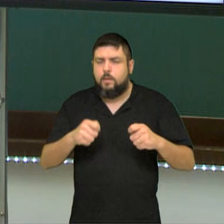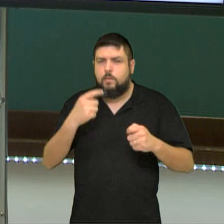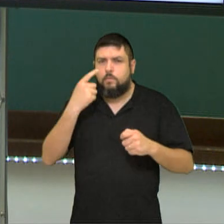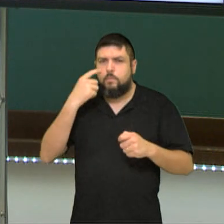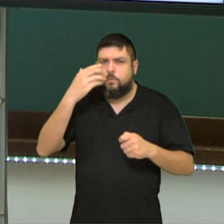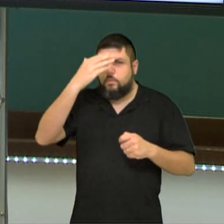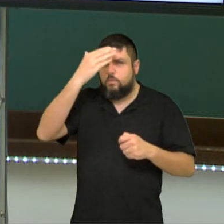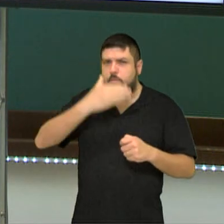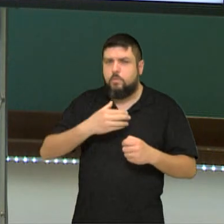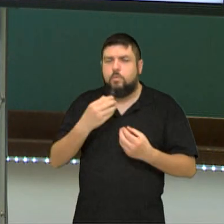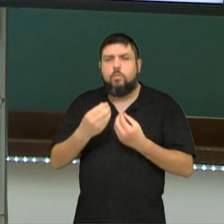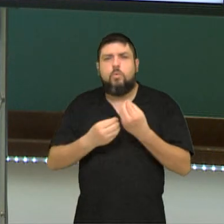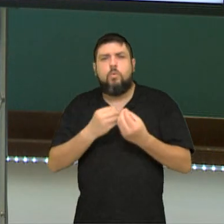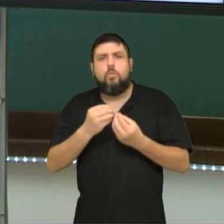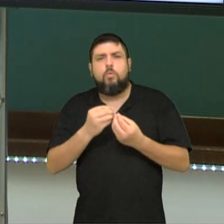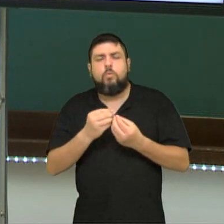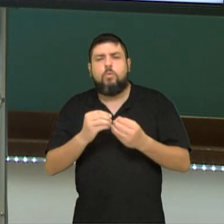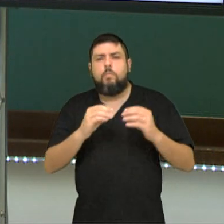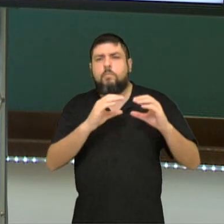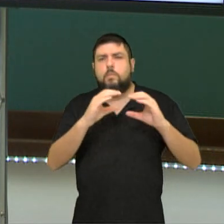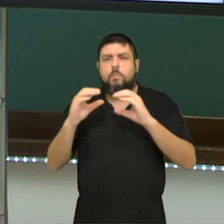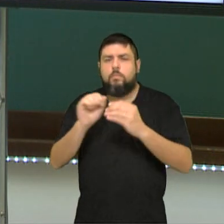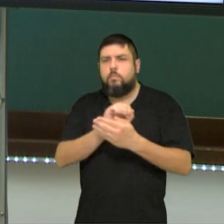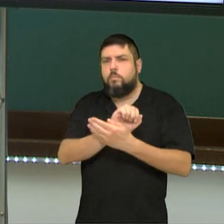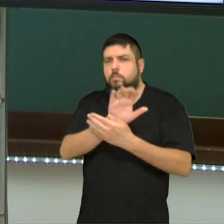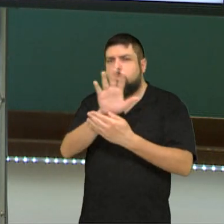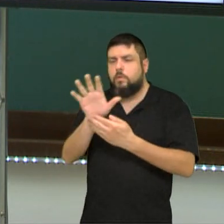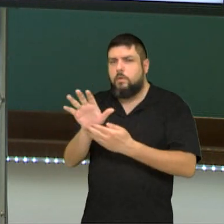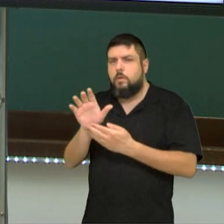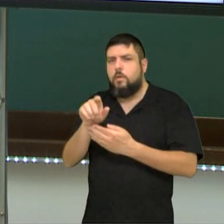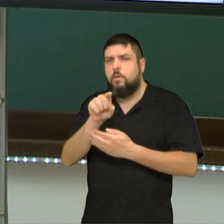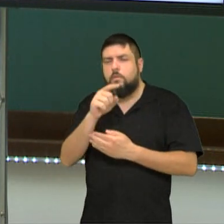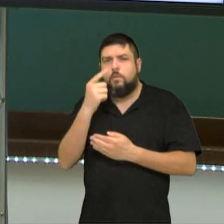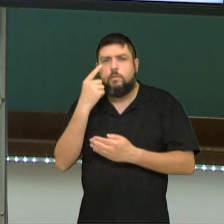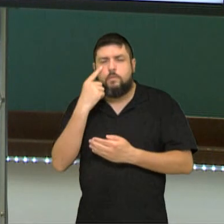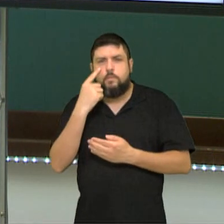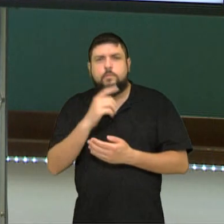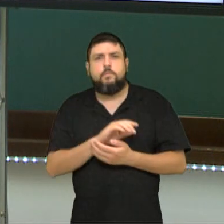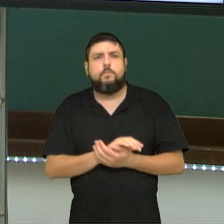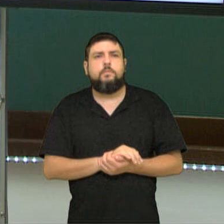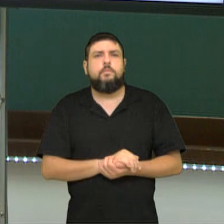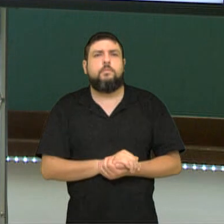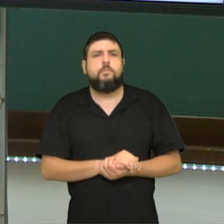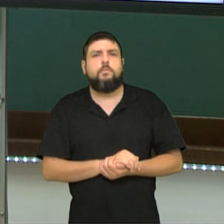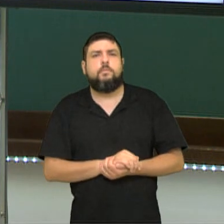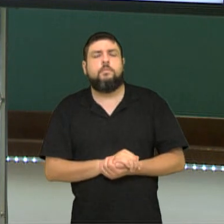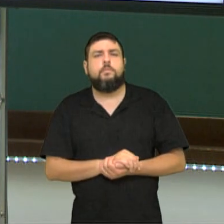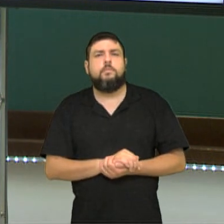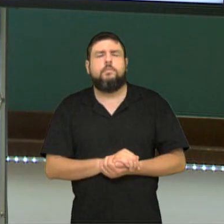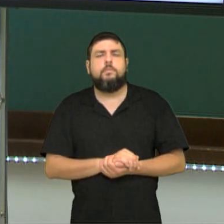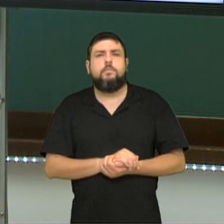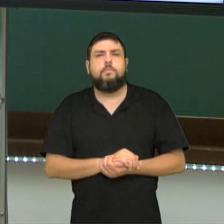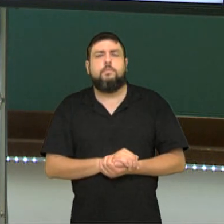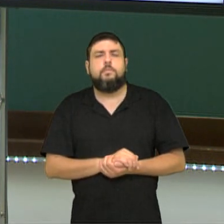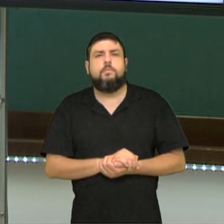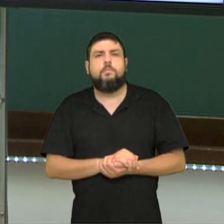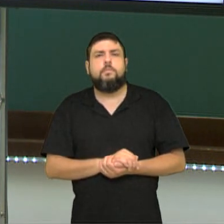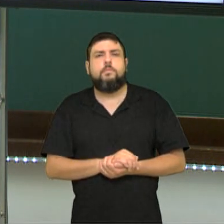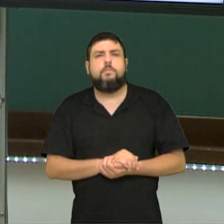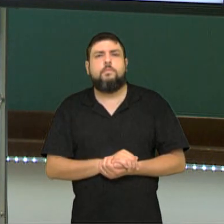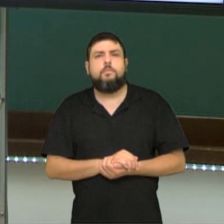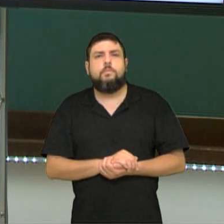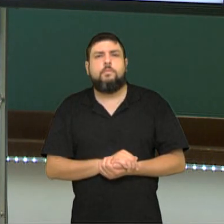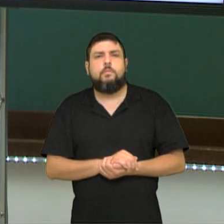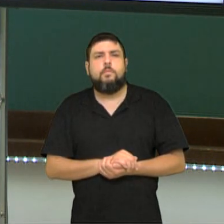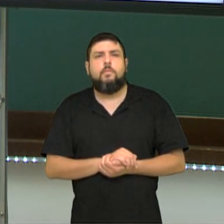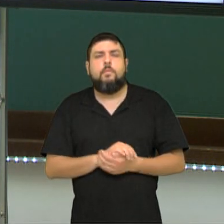a multiplicação distributiva. Depois de um tempinho, você confere se está tudo certo, tá? Para realizar essa fatoração, foram